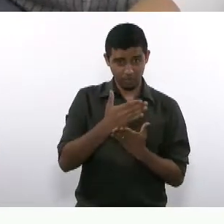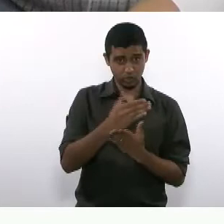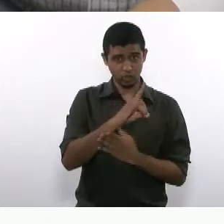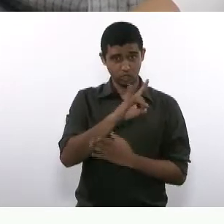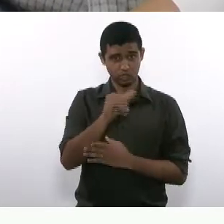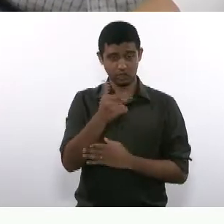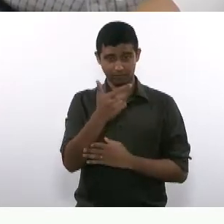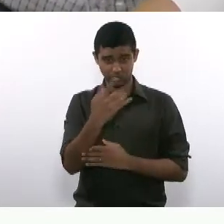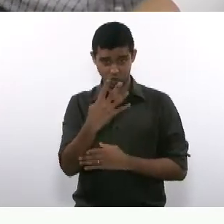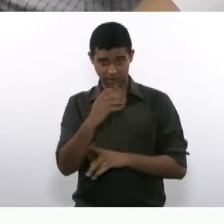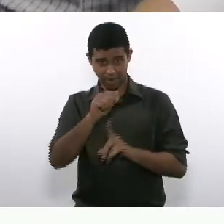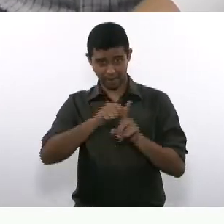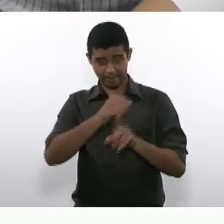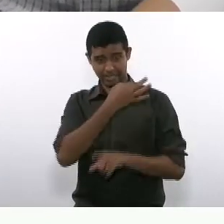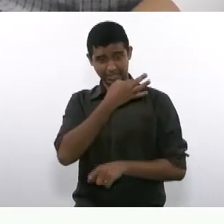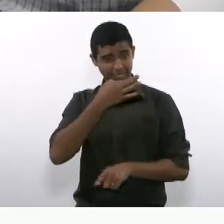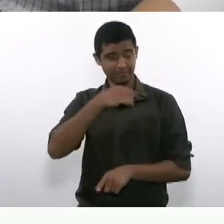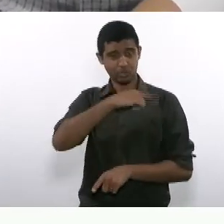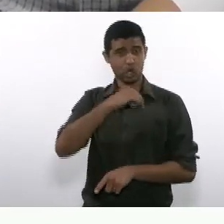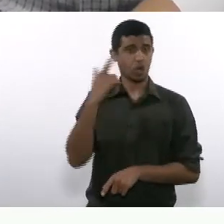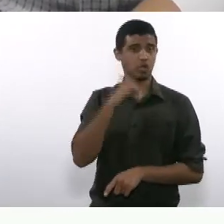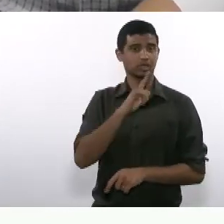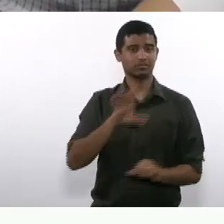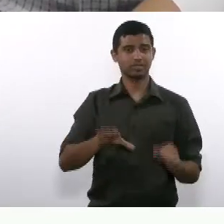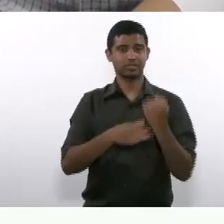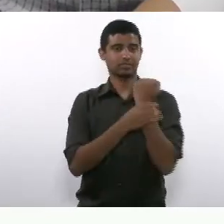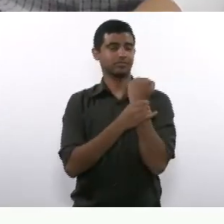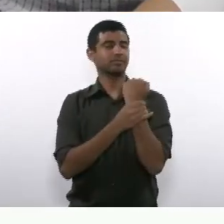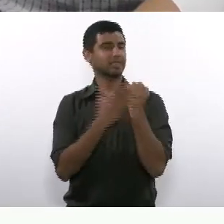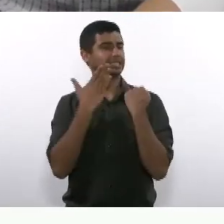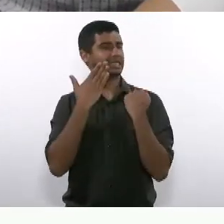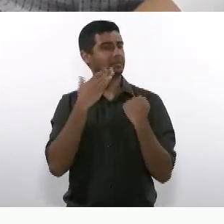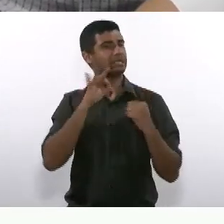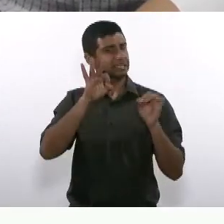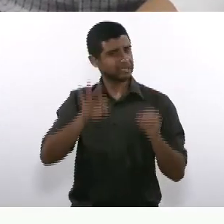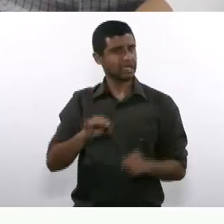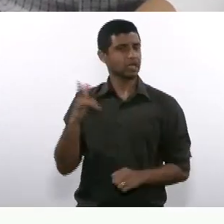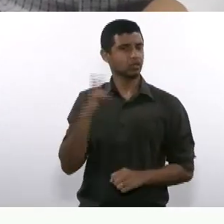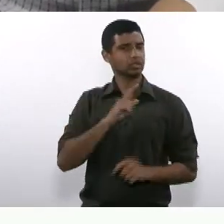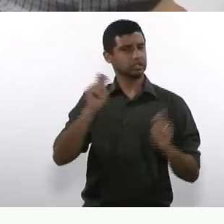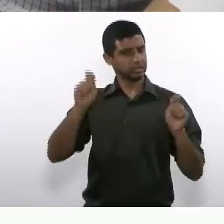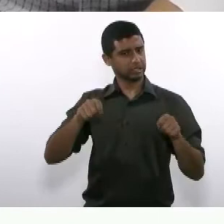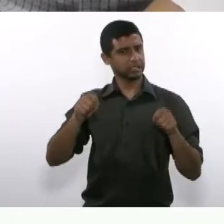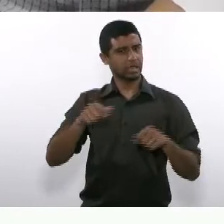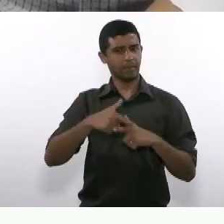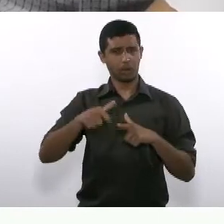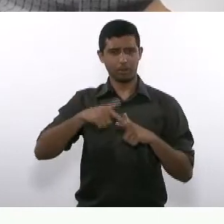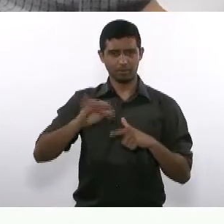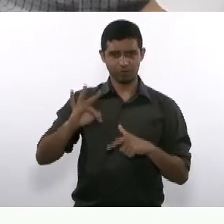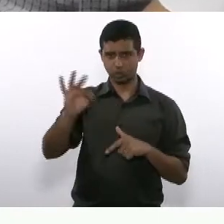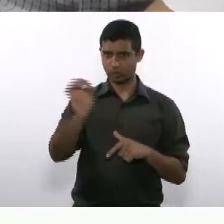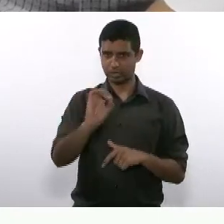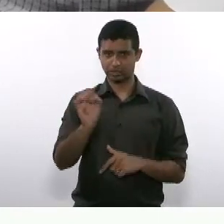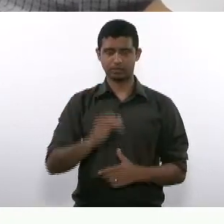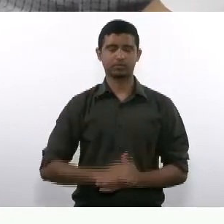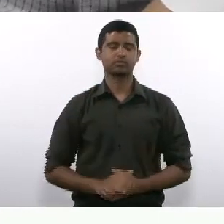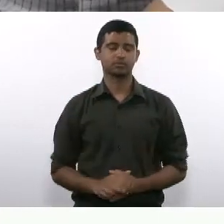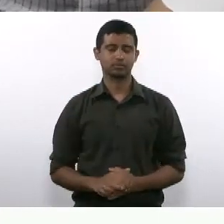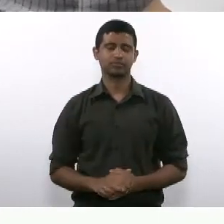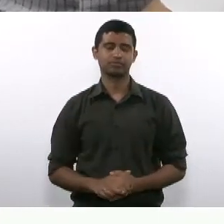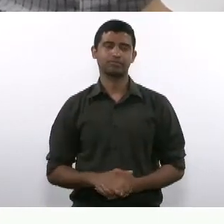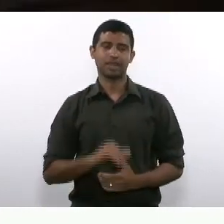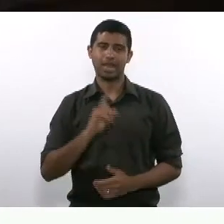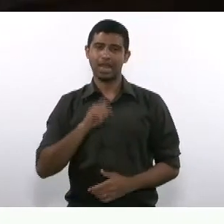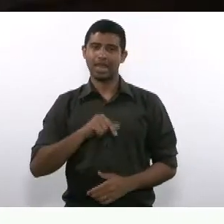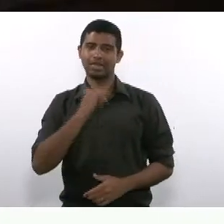pôde efetivamente ter segurança de que aquilo que a gente queria fazer estava certo, que a gente não ia enfrentar problemas futuros. Isso é uma lástima, né? É uma